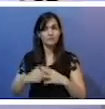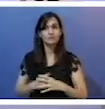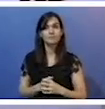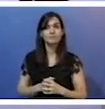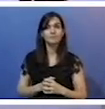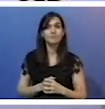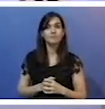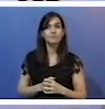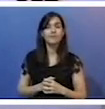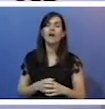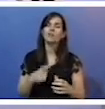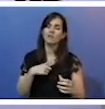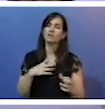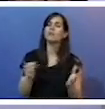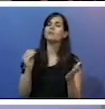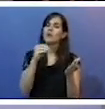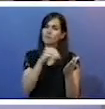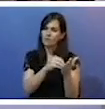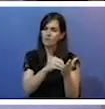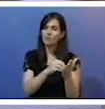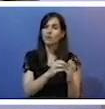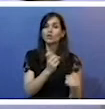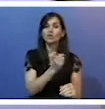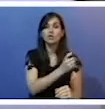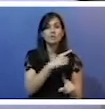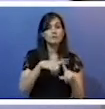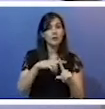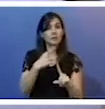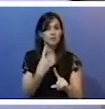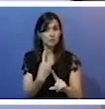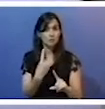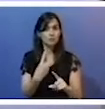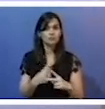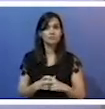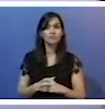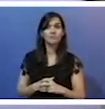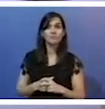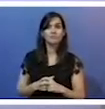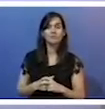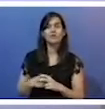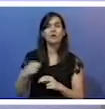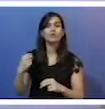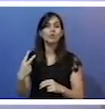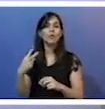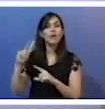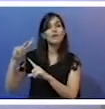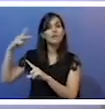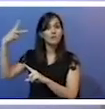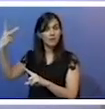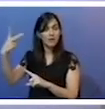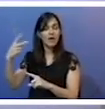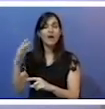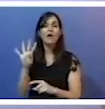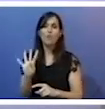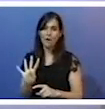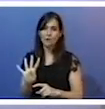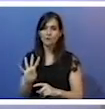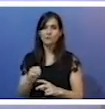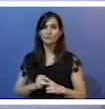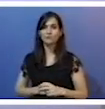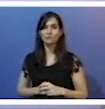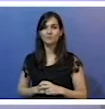vai sobrar o cabelo da raiz é o x + 1 e aqui dois elevado ao quadrado é 2 x 2 que é